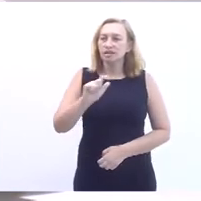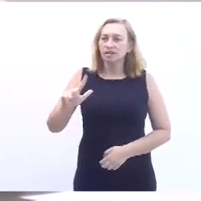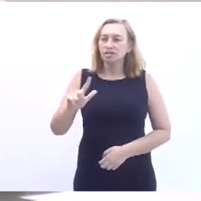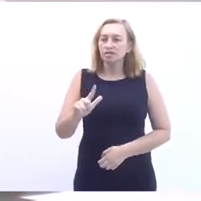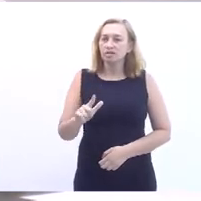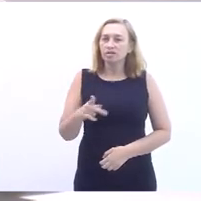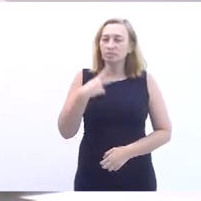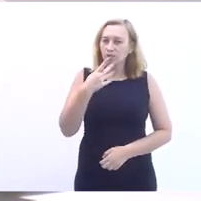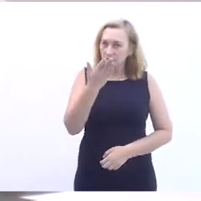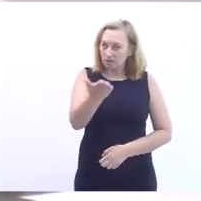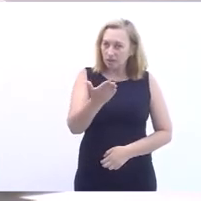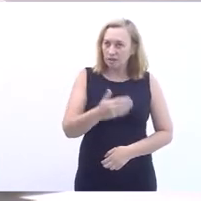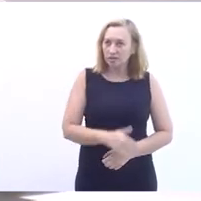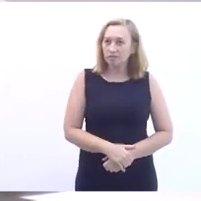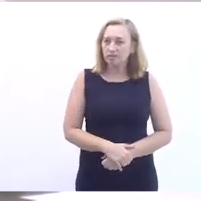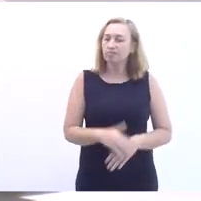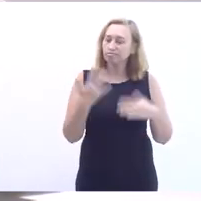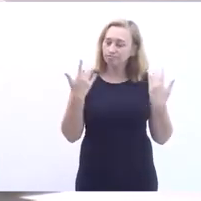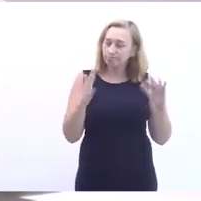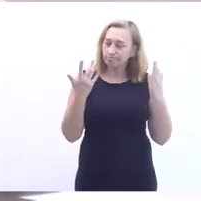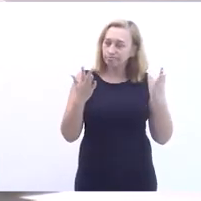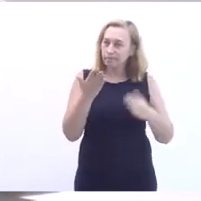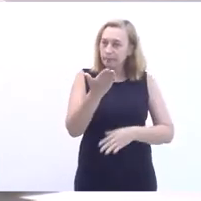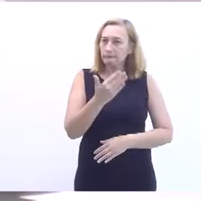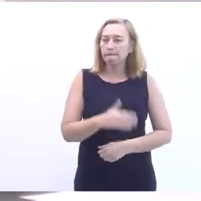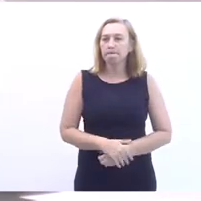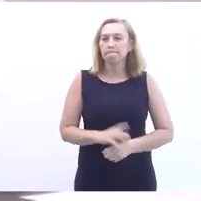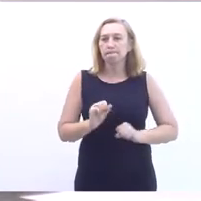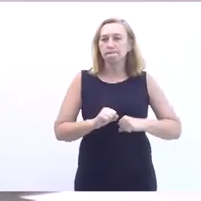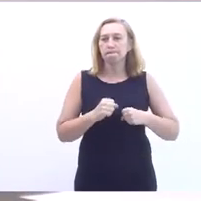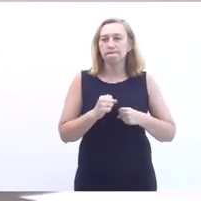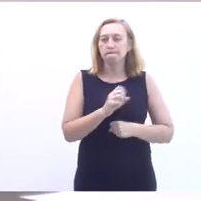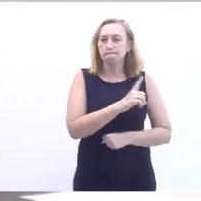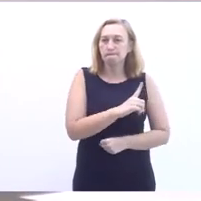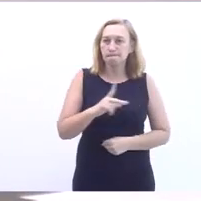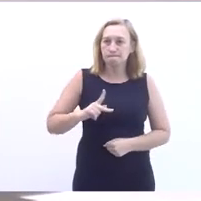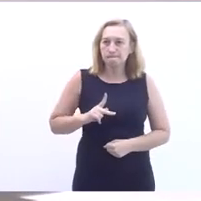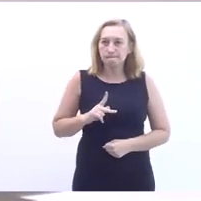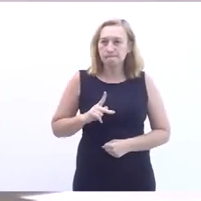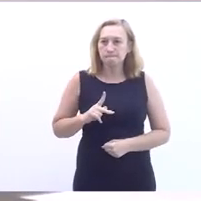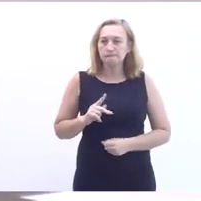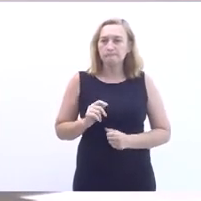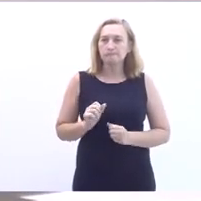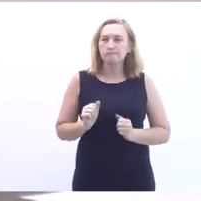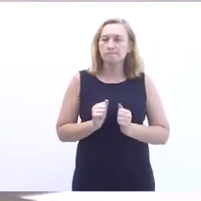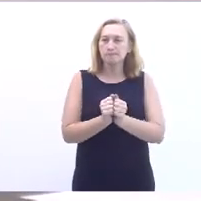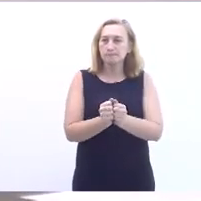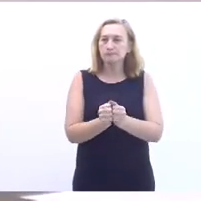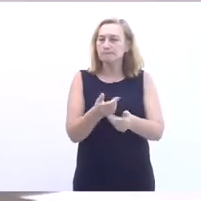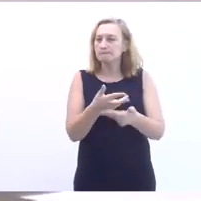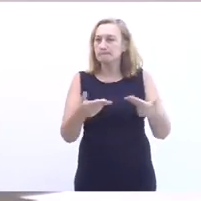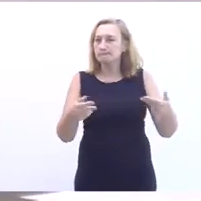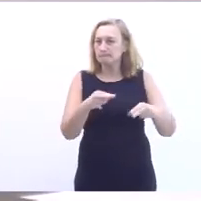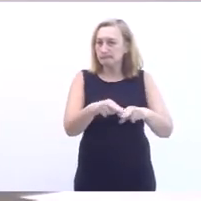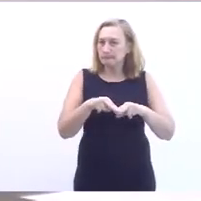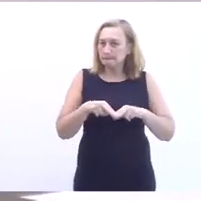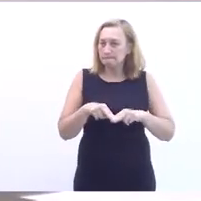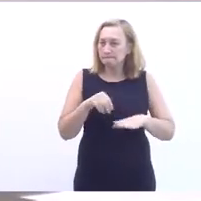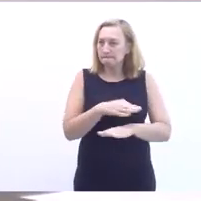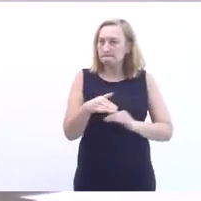ói a palavra é sua Parabéns aqui a defensoria aliada de muitas causas não só essa